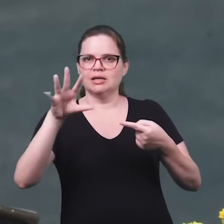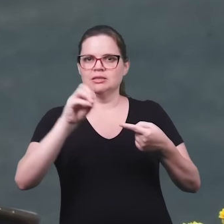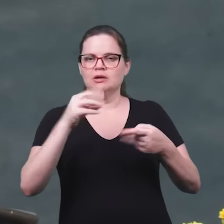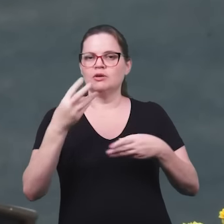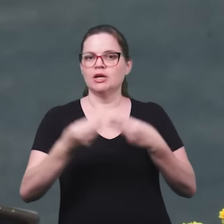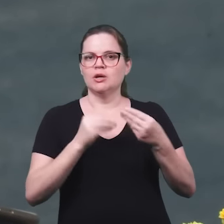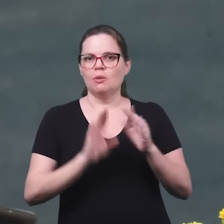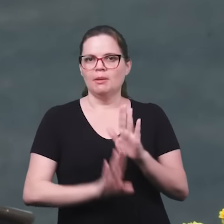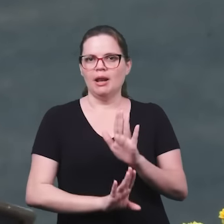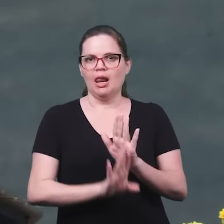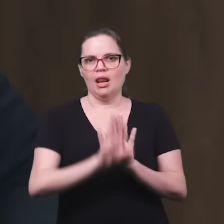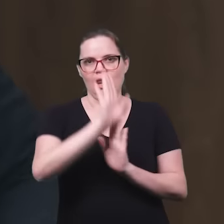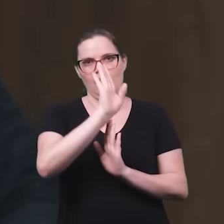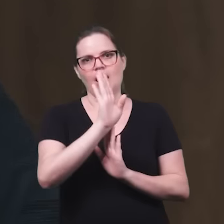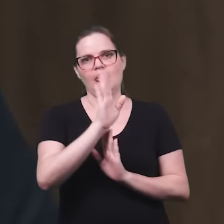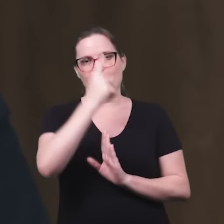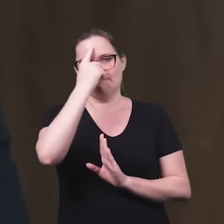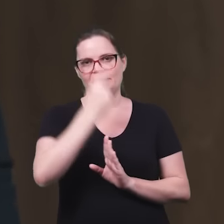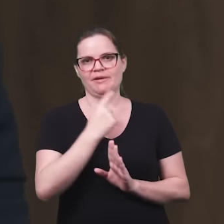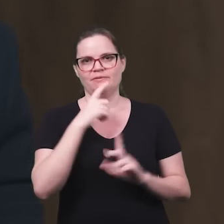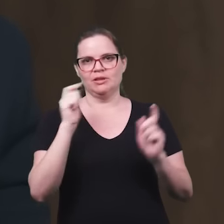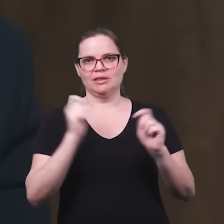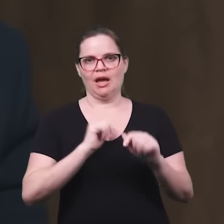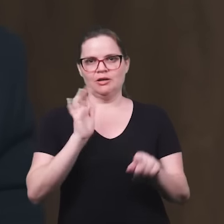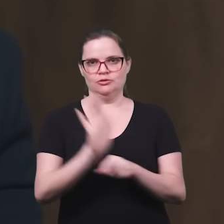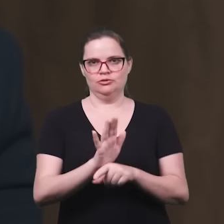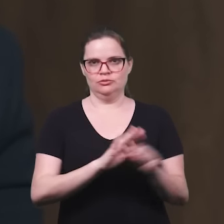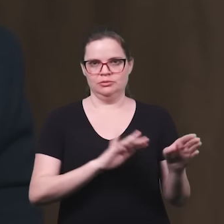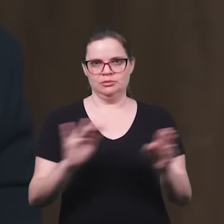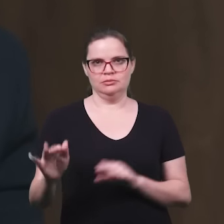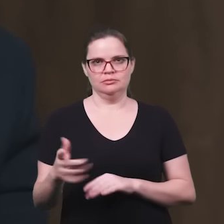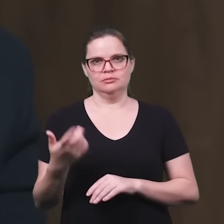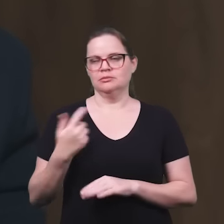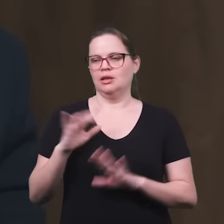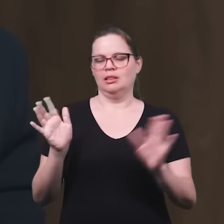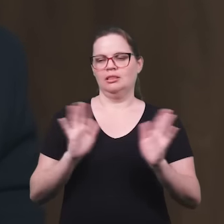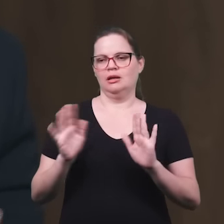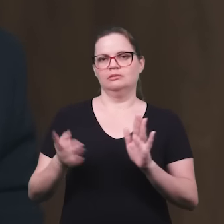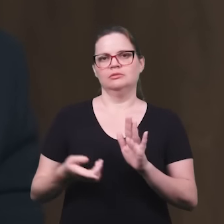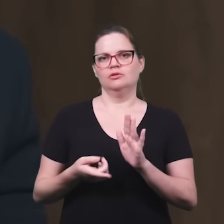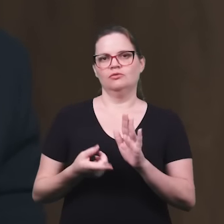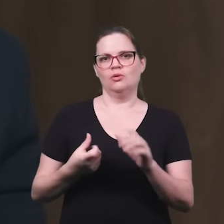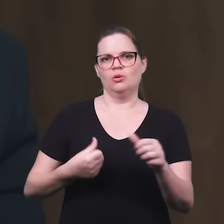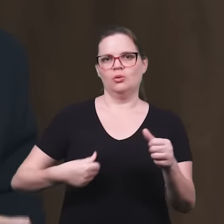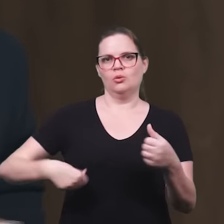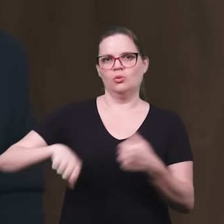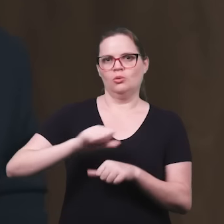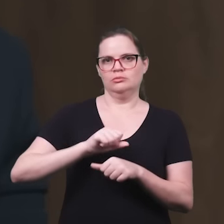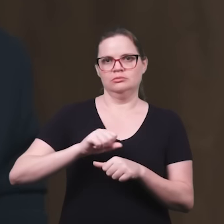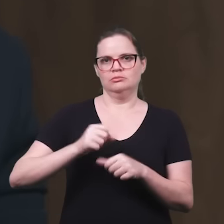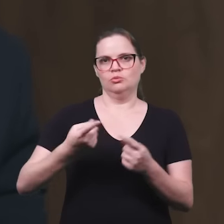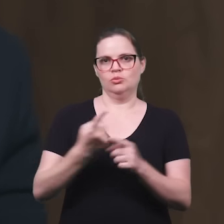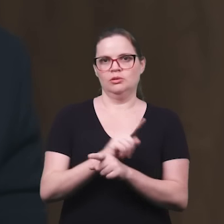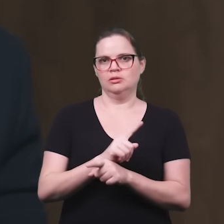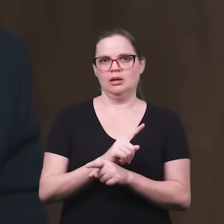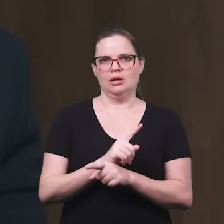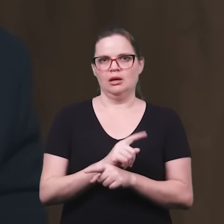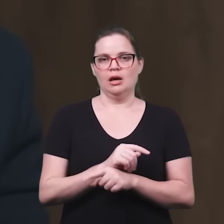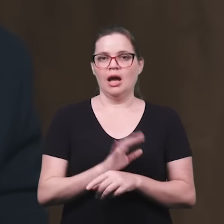ajudar a fazer crescer um perfil? Já vou começar ao contrário. Ajudar a crescer perfil, 0.